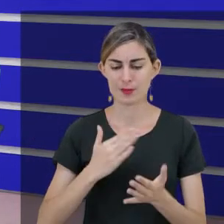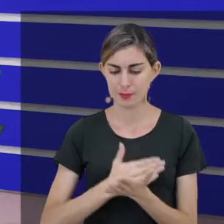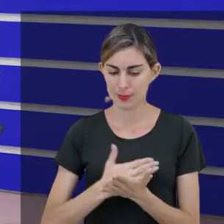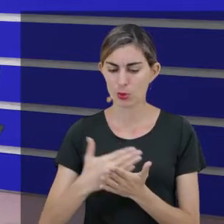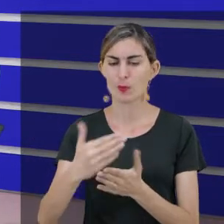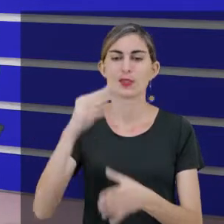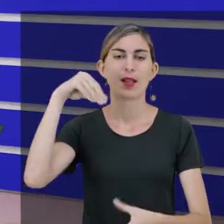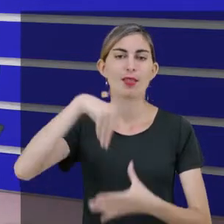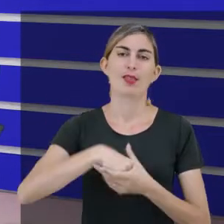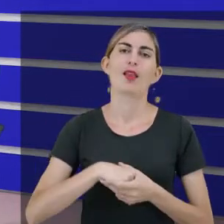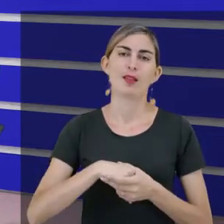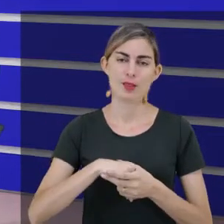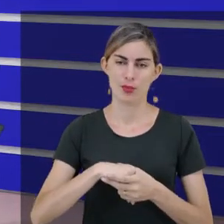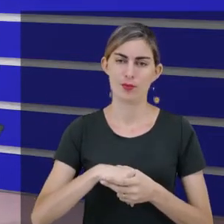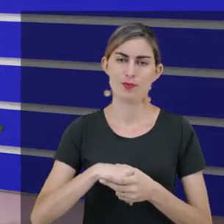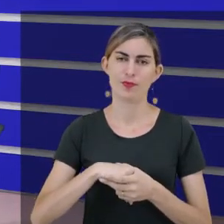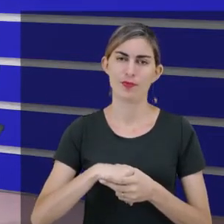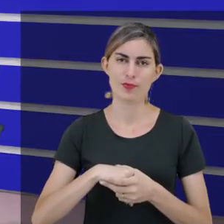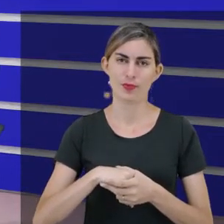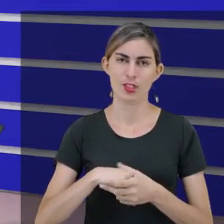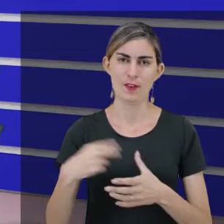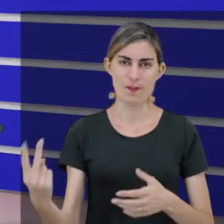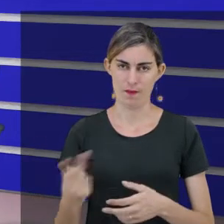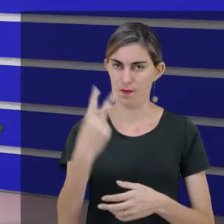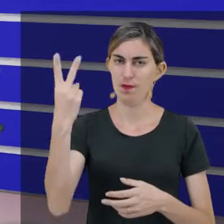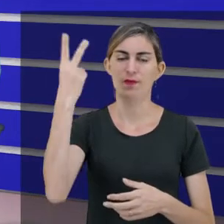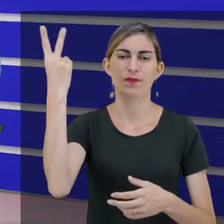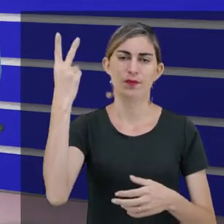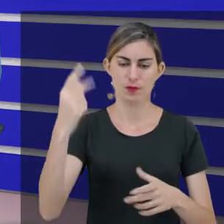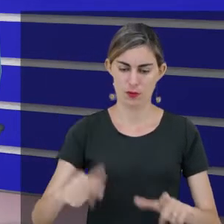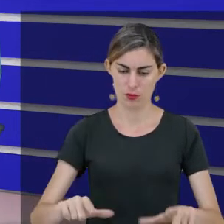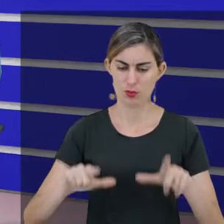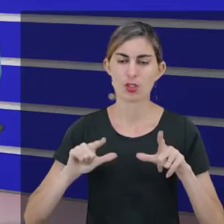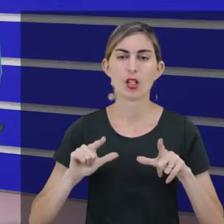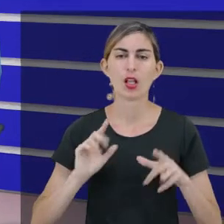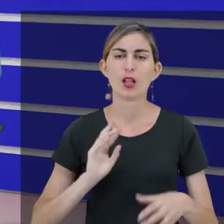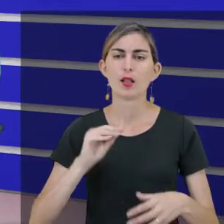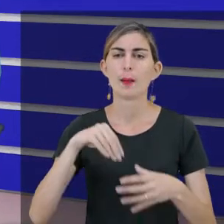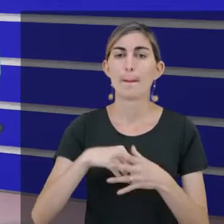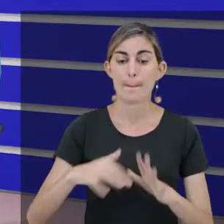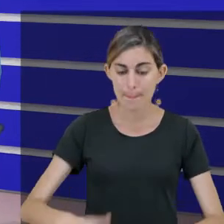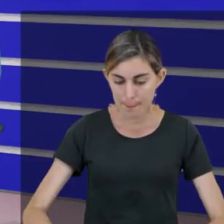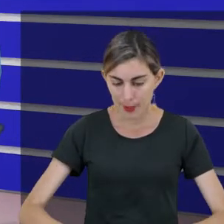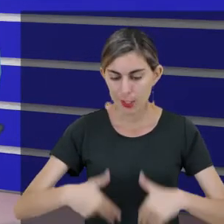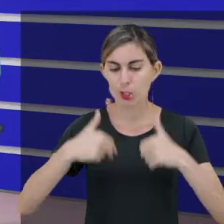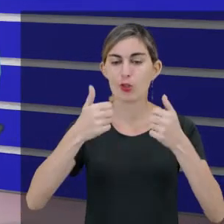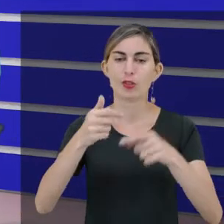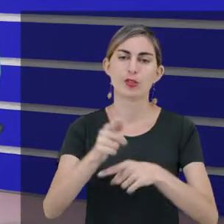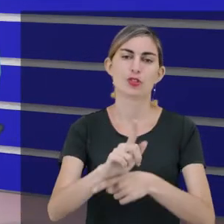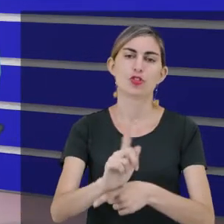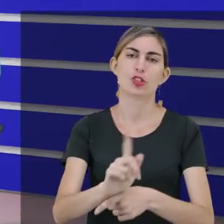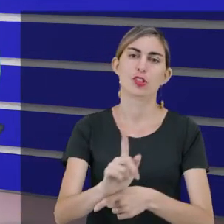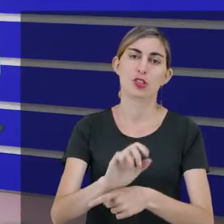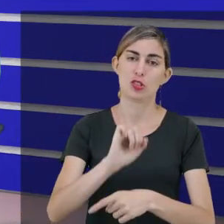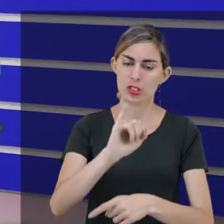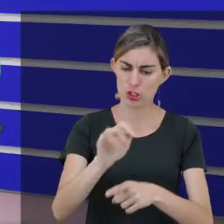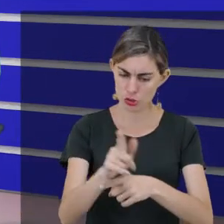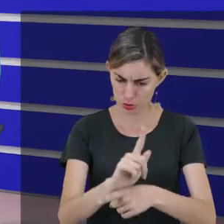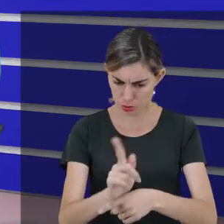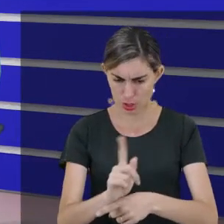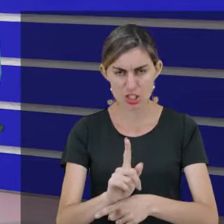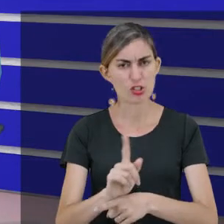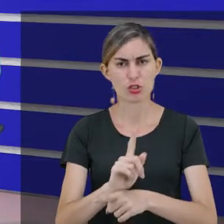para fora. O maior valor de uma certificação estar na melhoria da gestão, porque ela vai ser uma